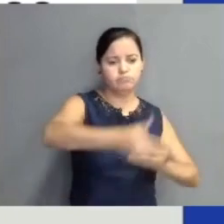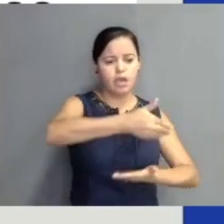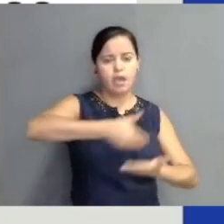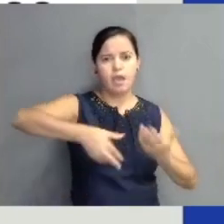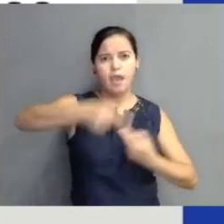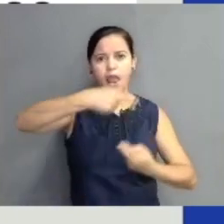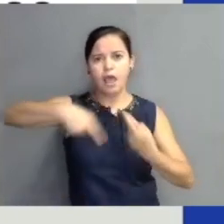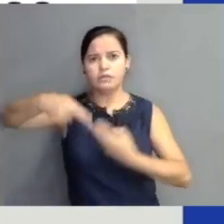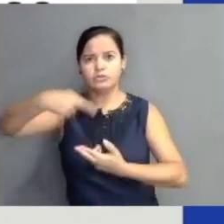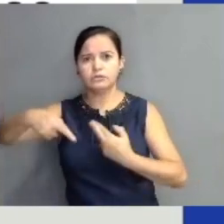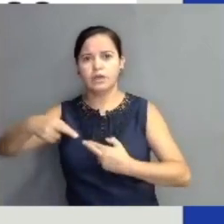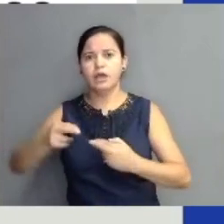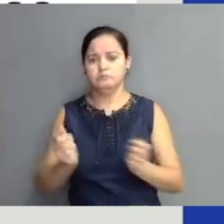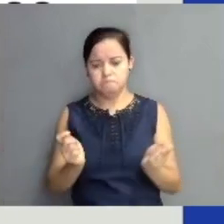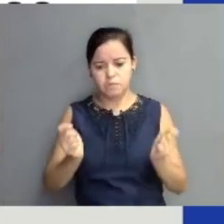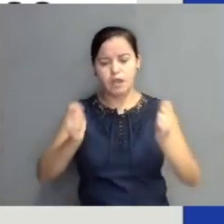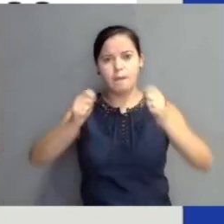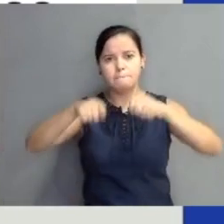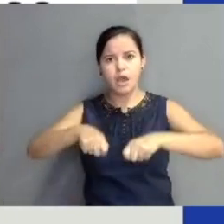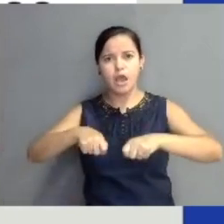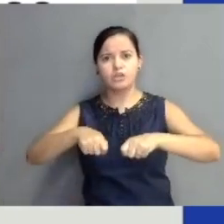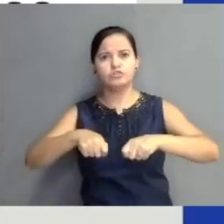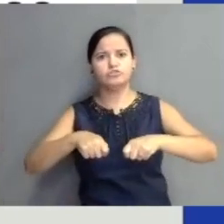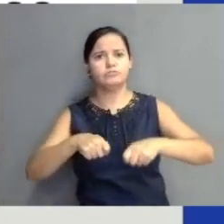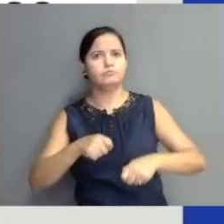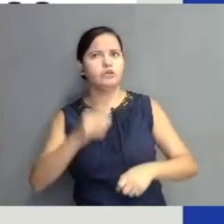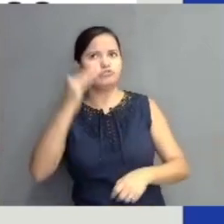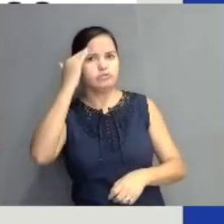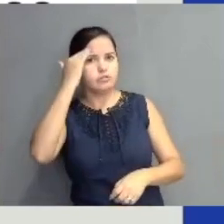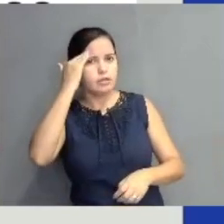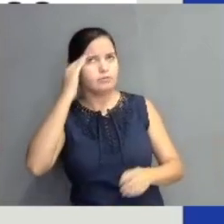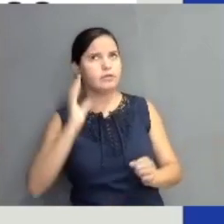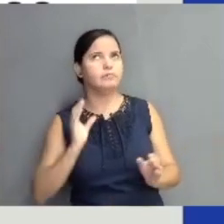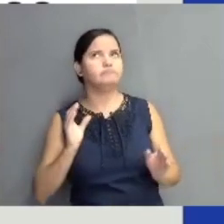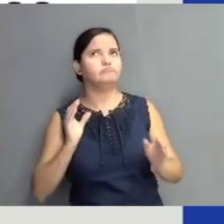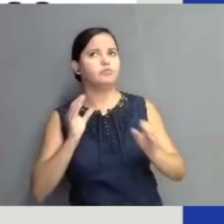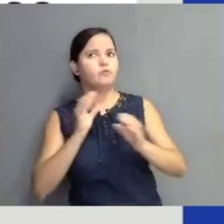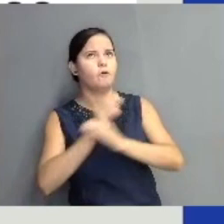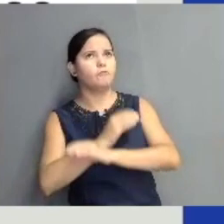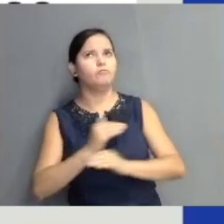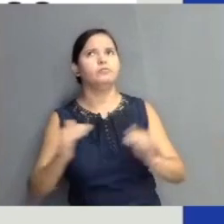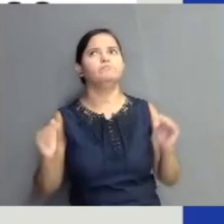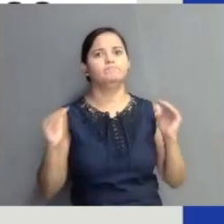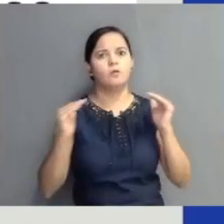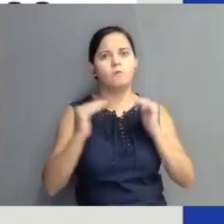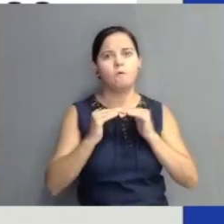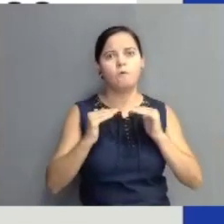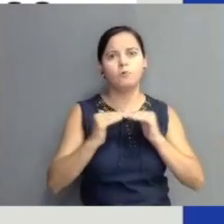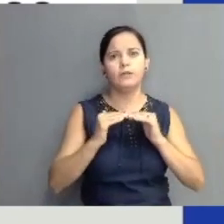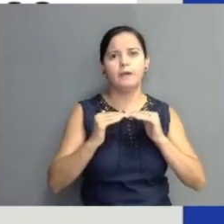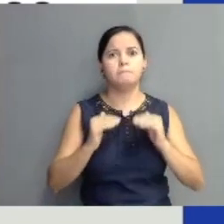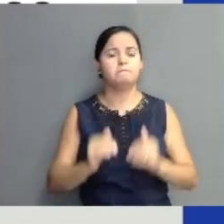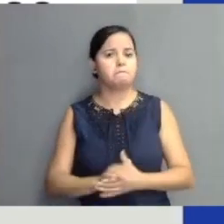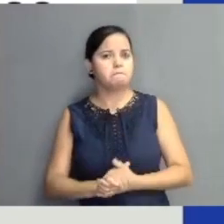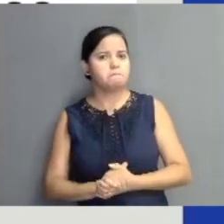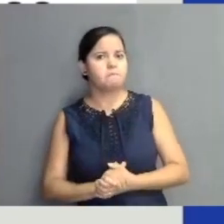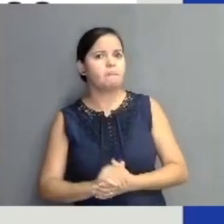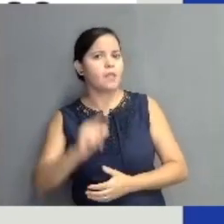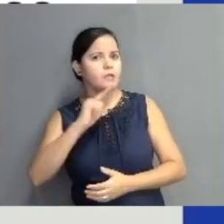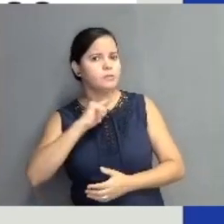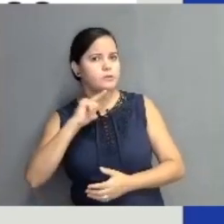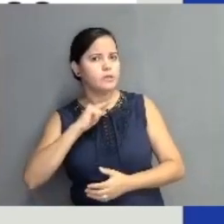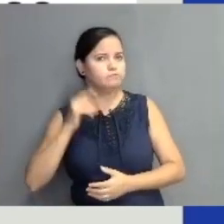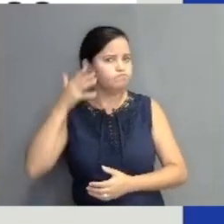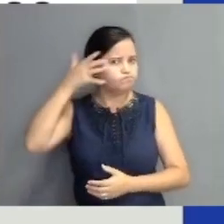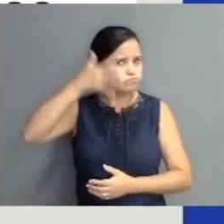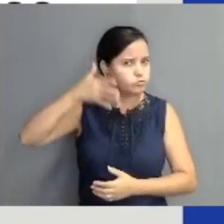uma acessão capaz de levar a uma conclusão. O discurso argumentativo deve ser elaborado de